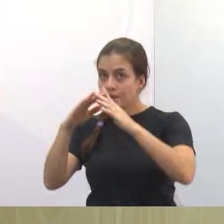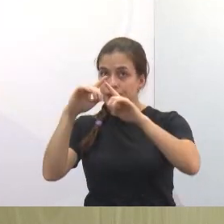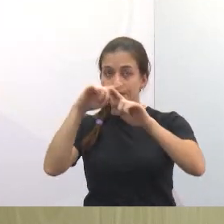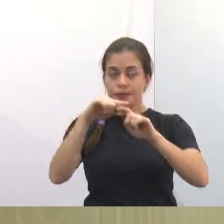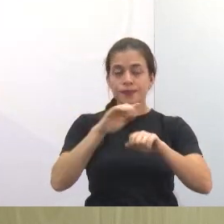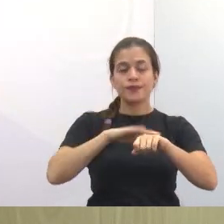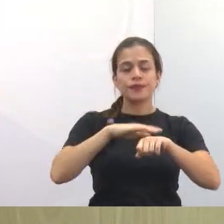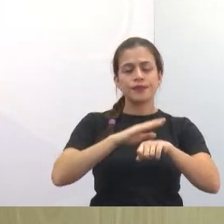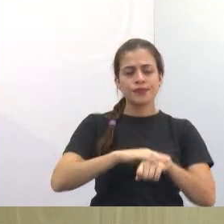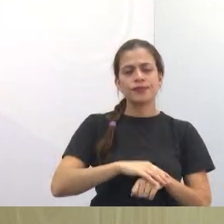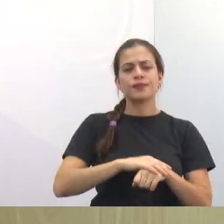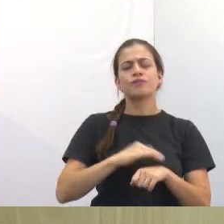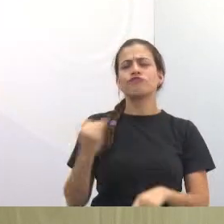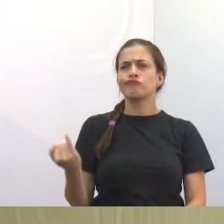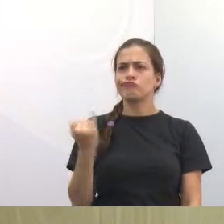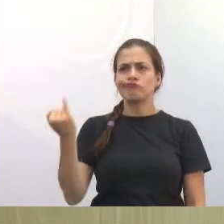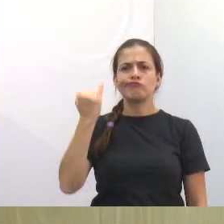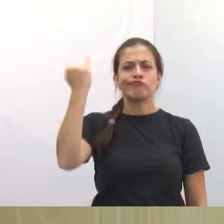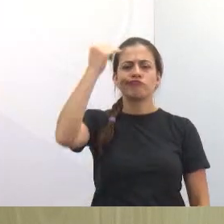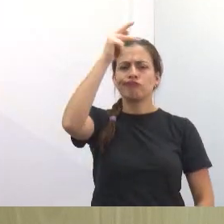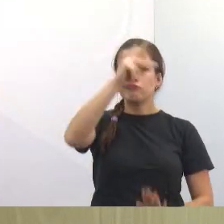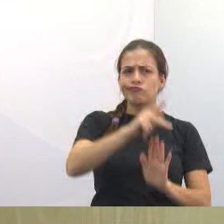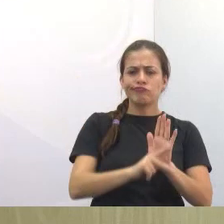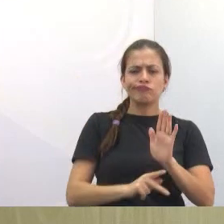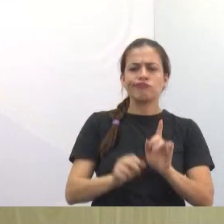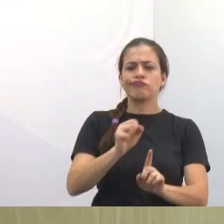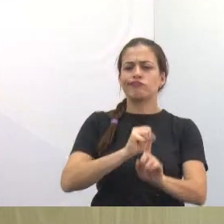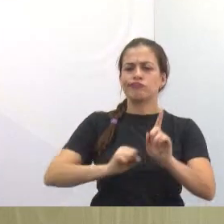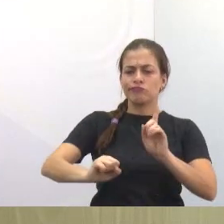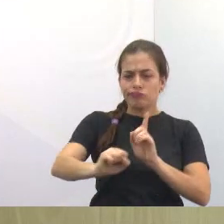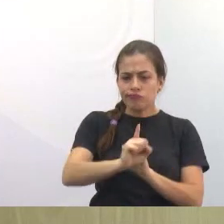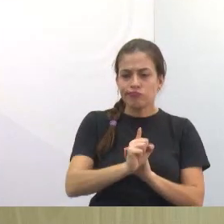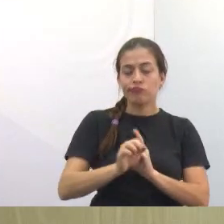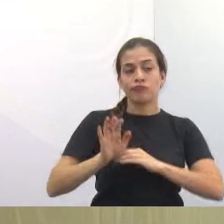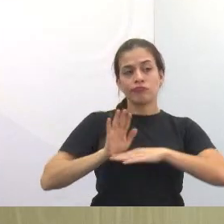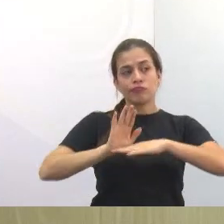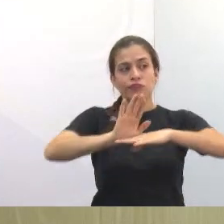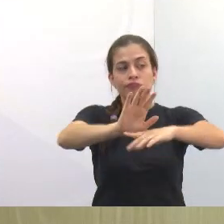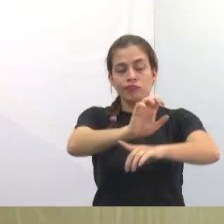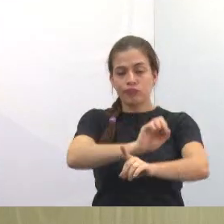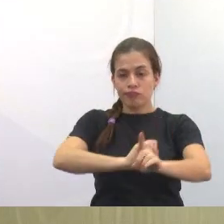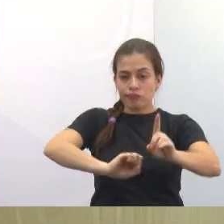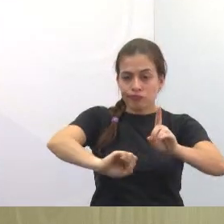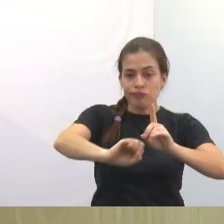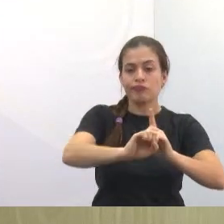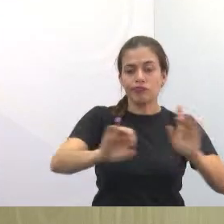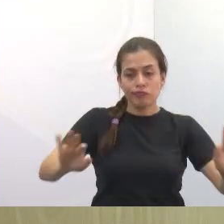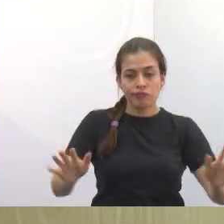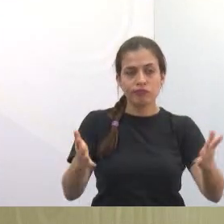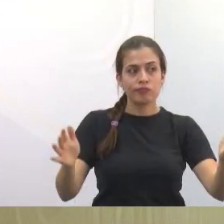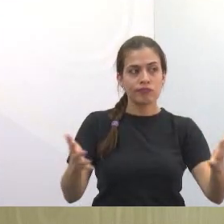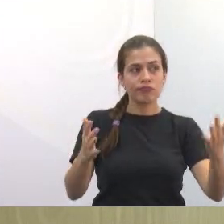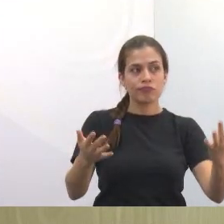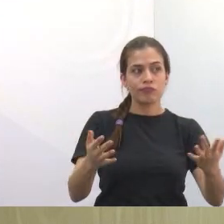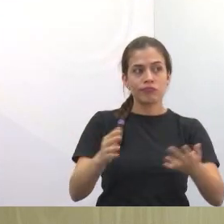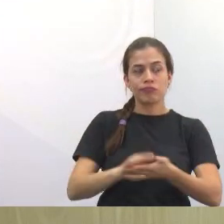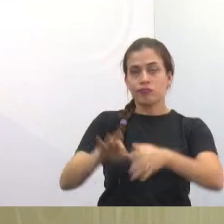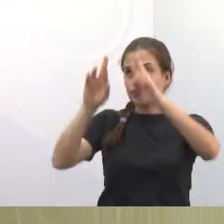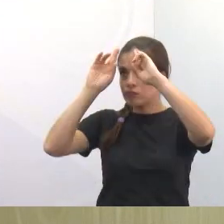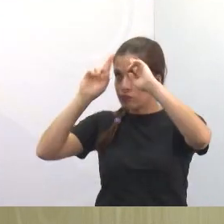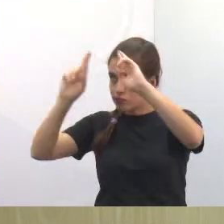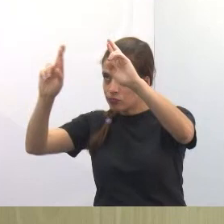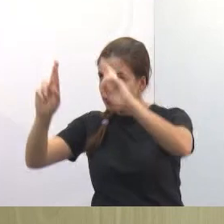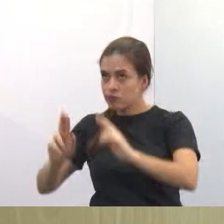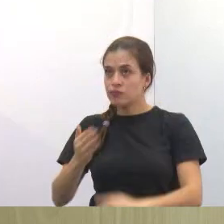sociais, contribuindo significativo para a melhoria da sociedade. Feito esse registro, respeitosamente requeremos a presença